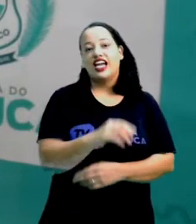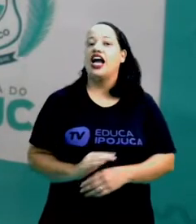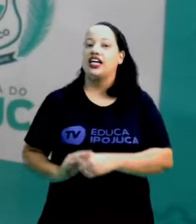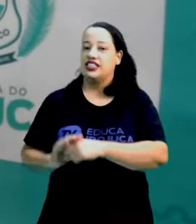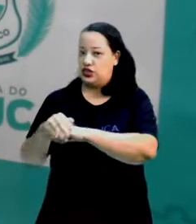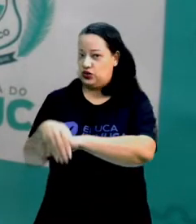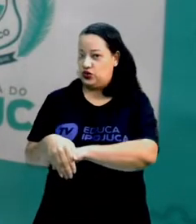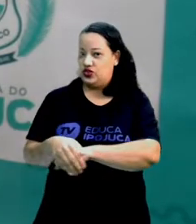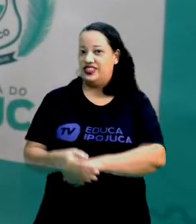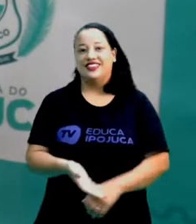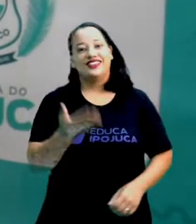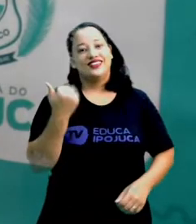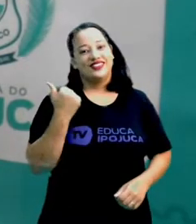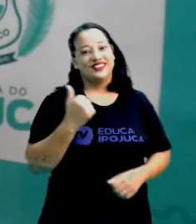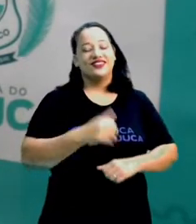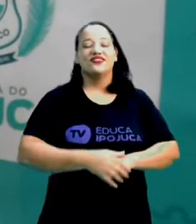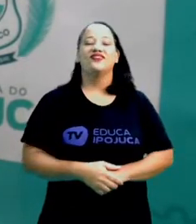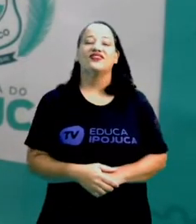da noite? Vamos lá?